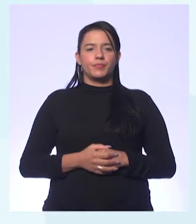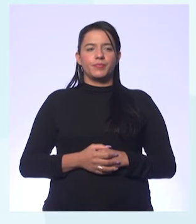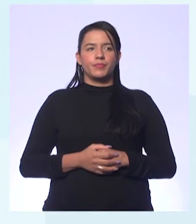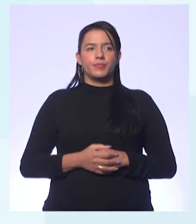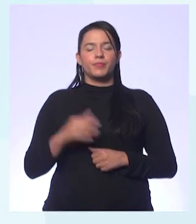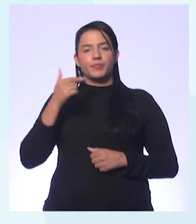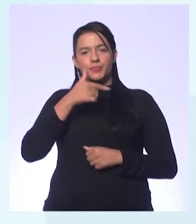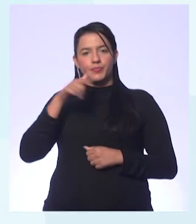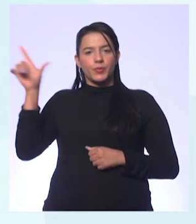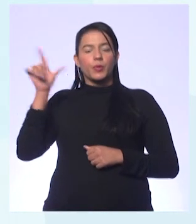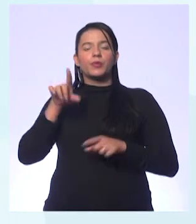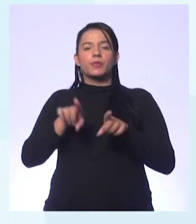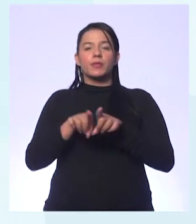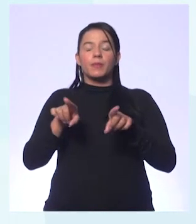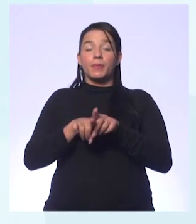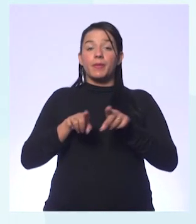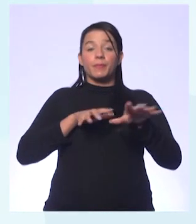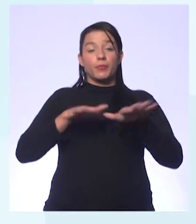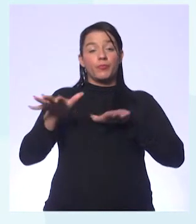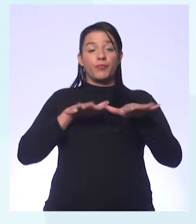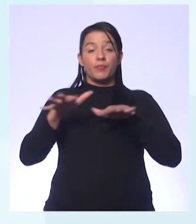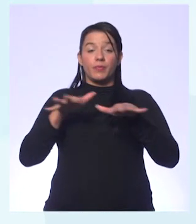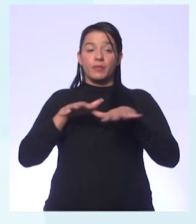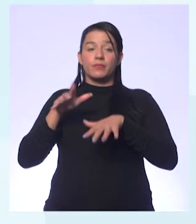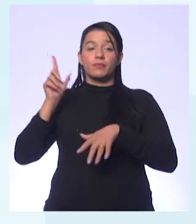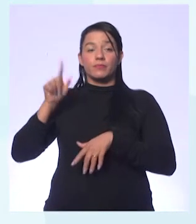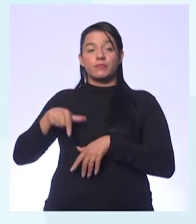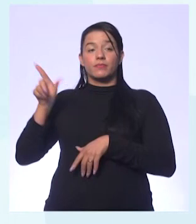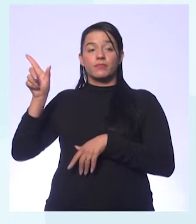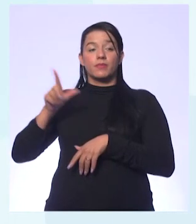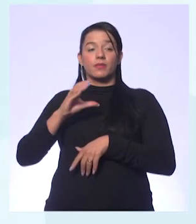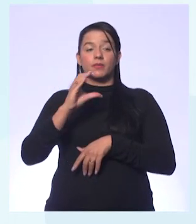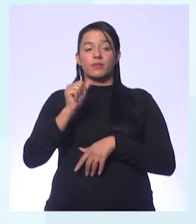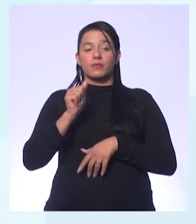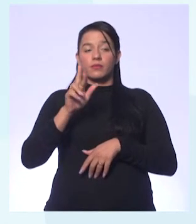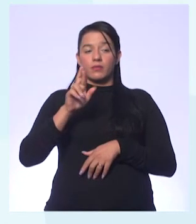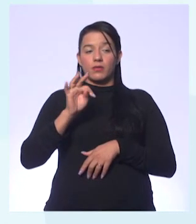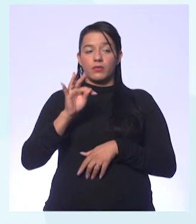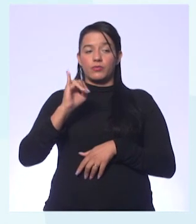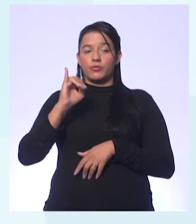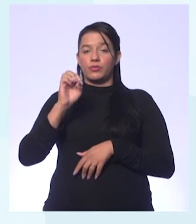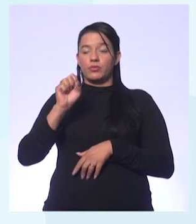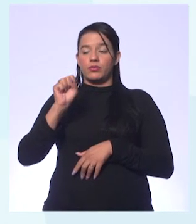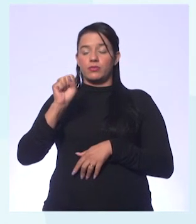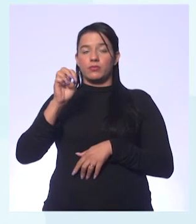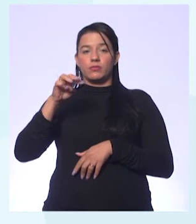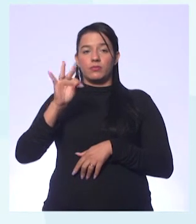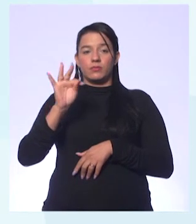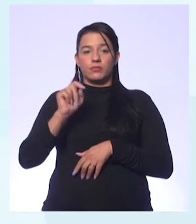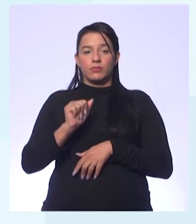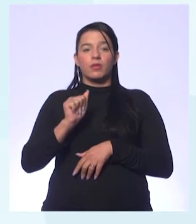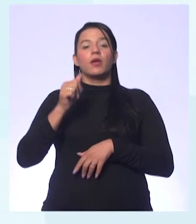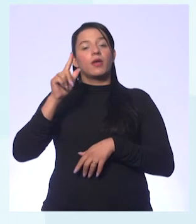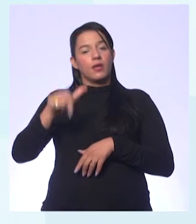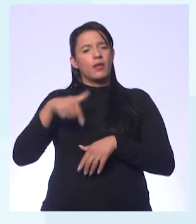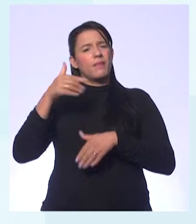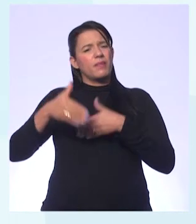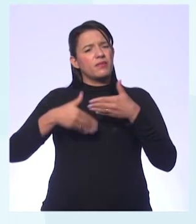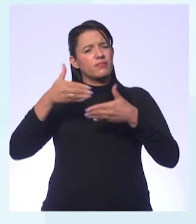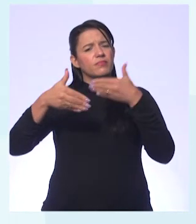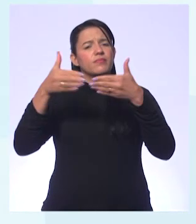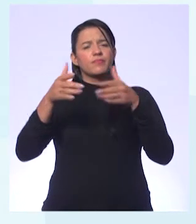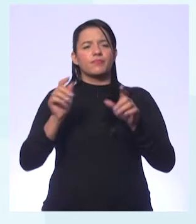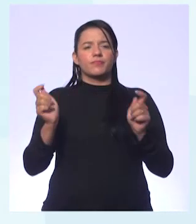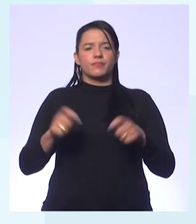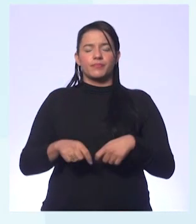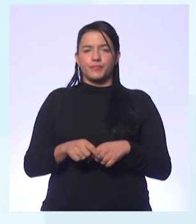um outro movimento que é muito importante, que é o movimento cartista. O movimento cartista ele já é um pouquinho mais avançado, pelo